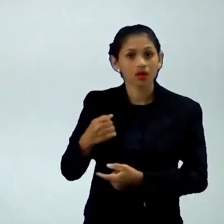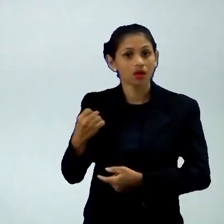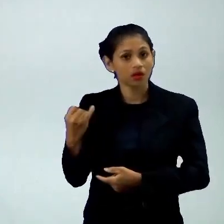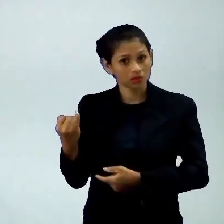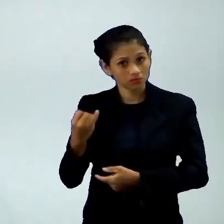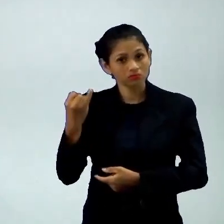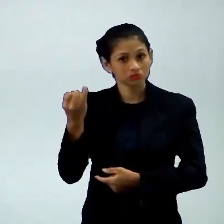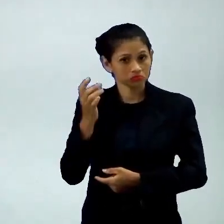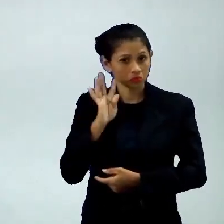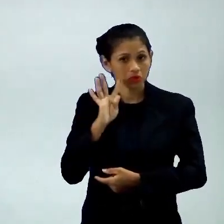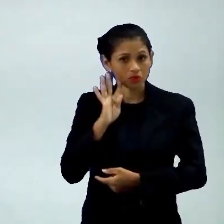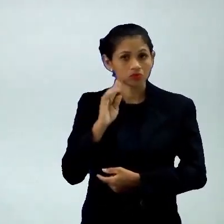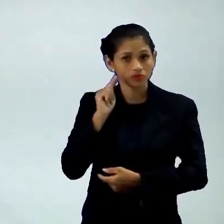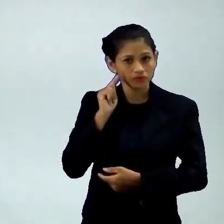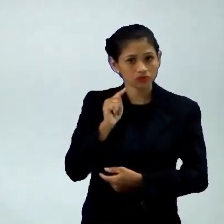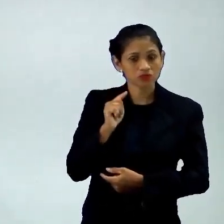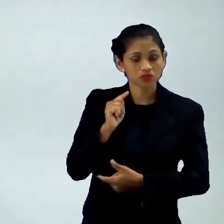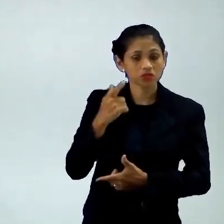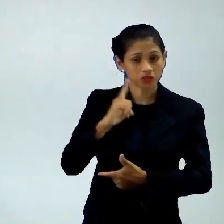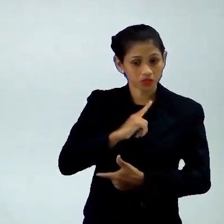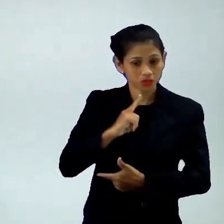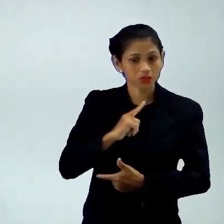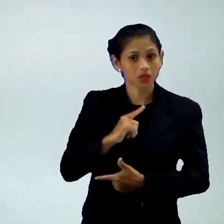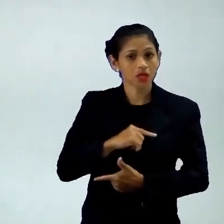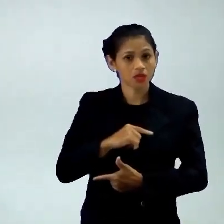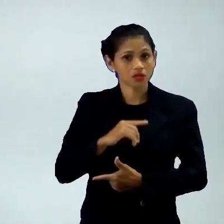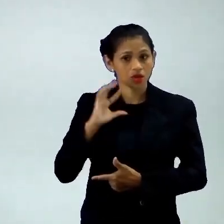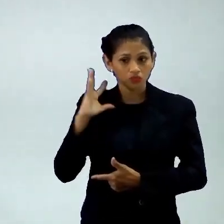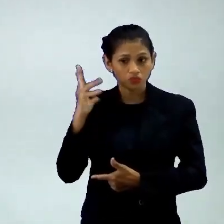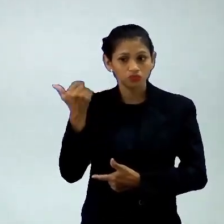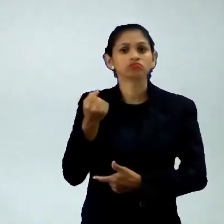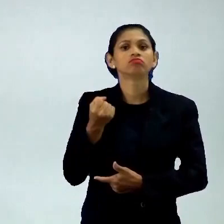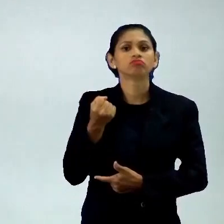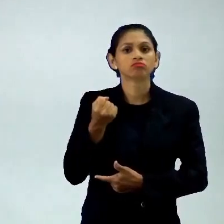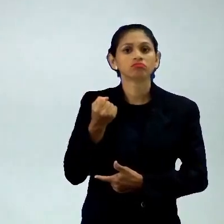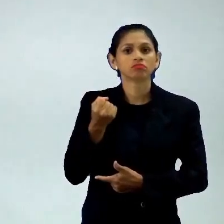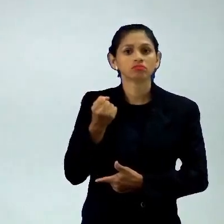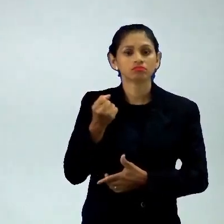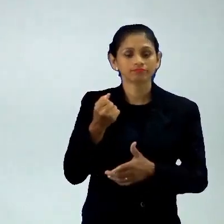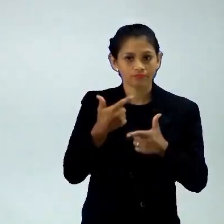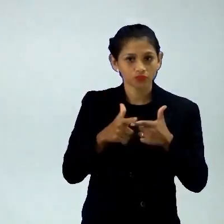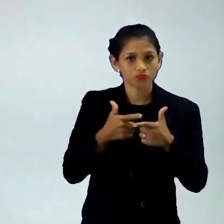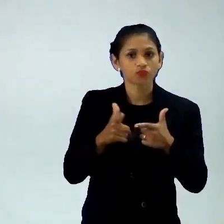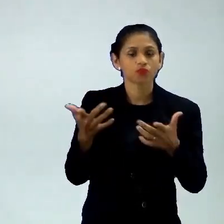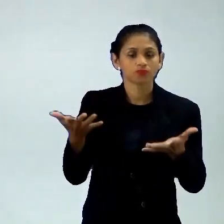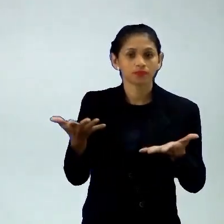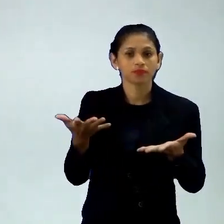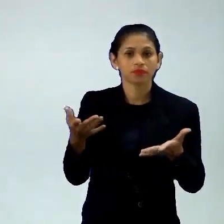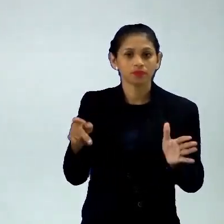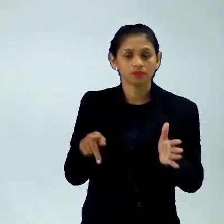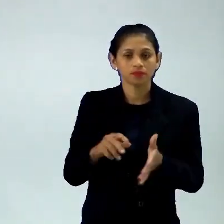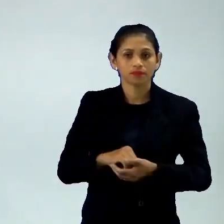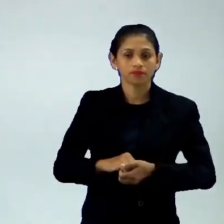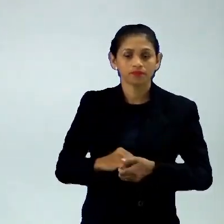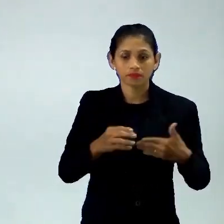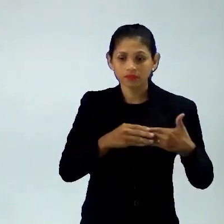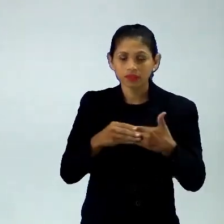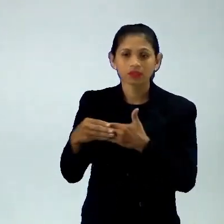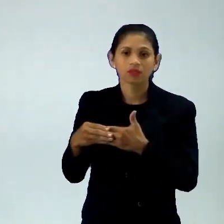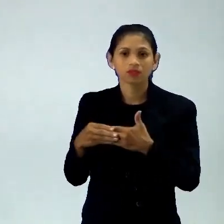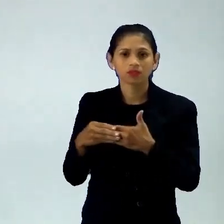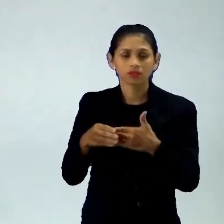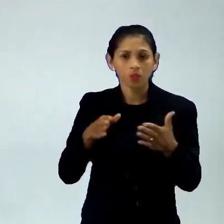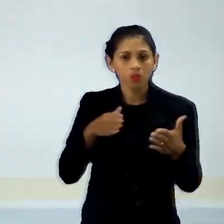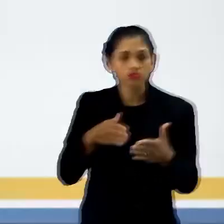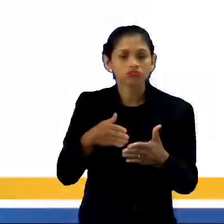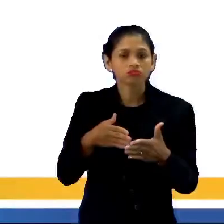uma solução para aquilo. Não apenas só discutir e emitir sua opinião, mas sim também trazer ali uma intervenção